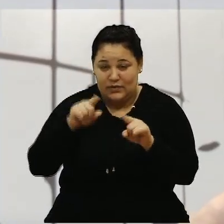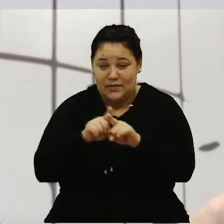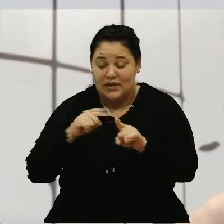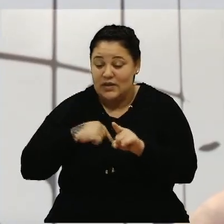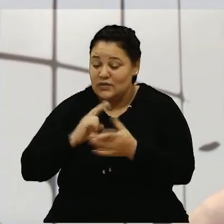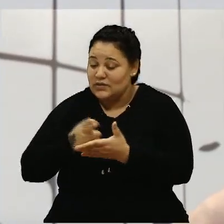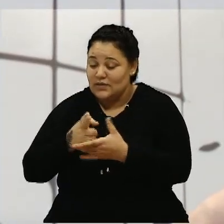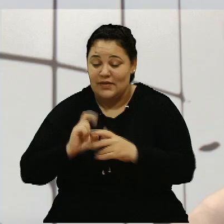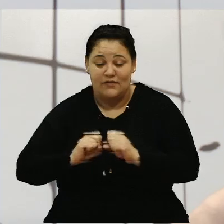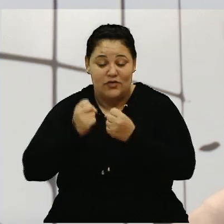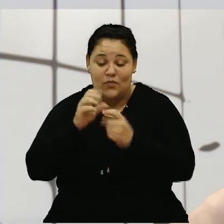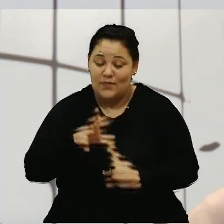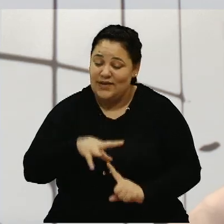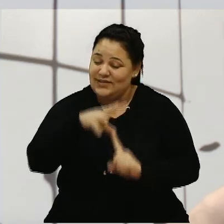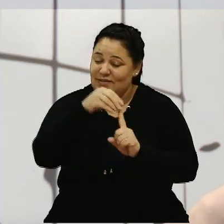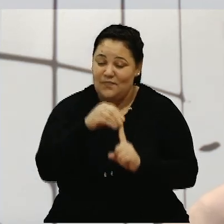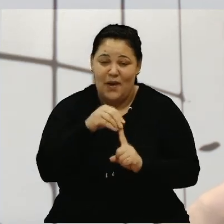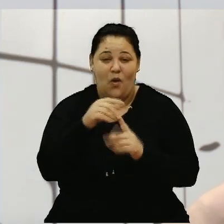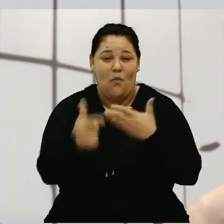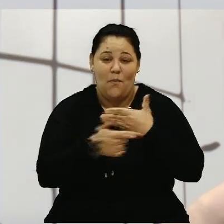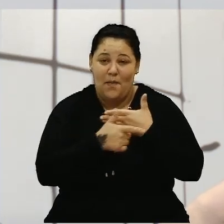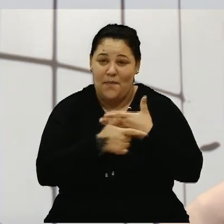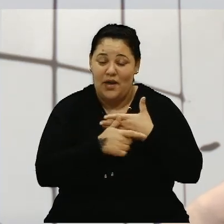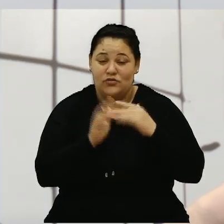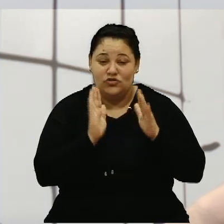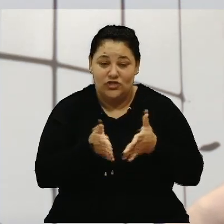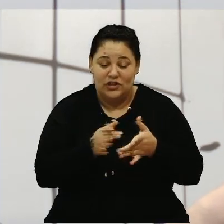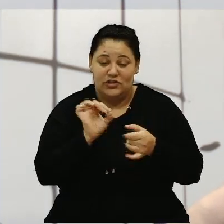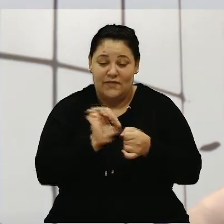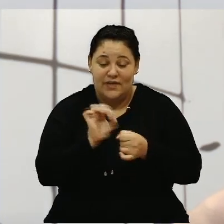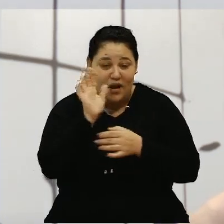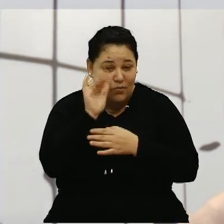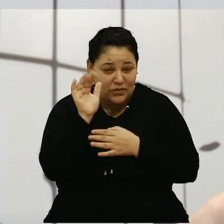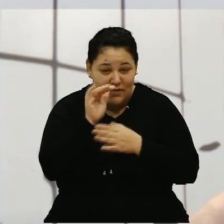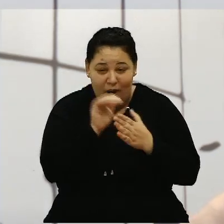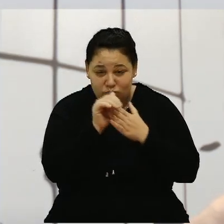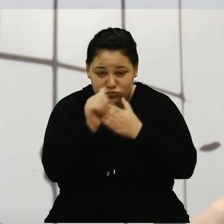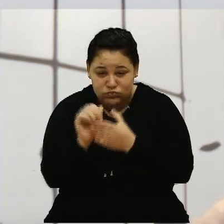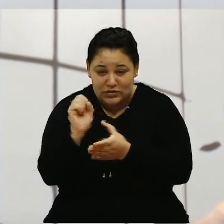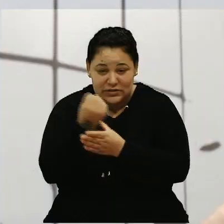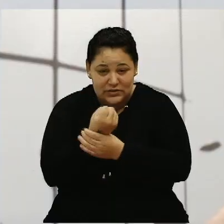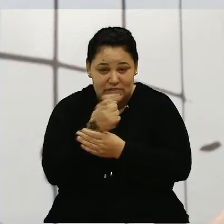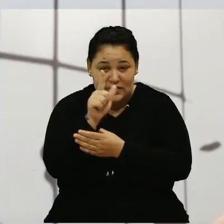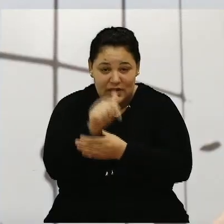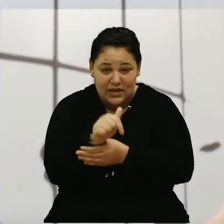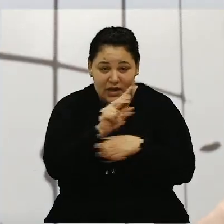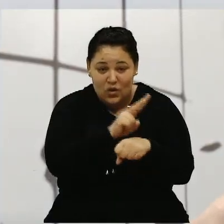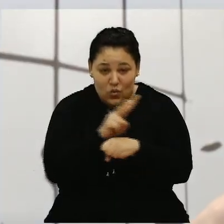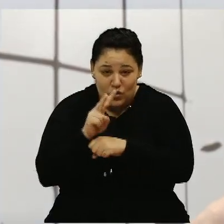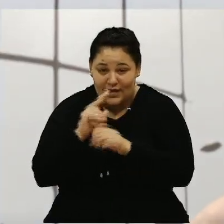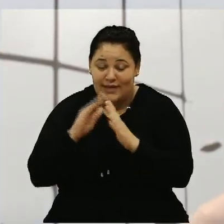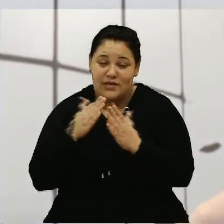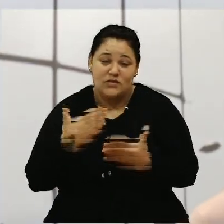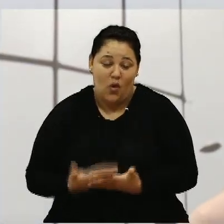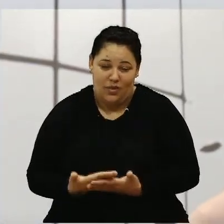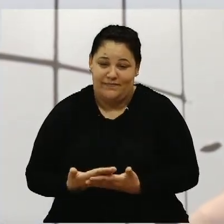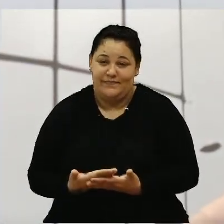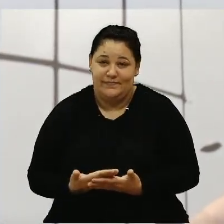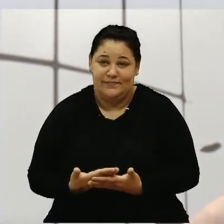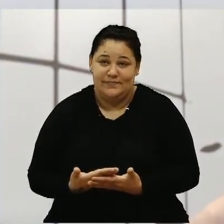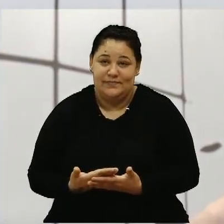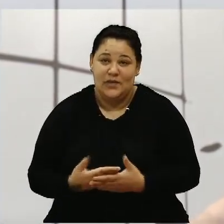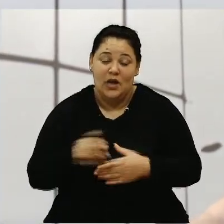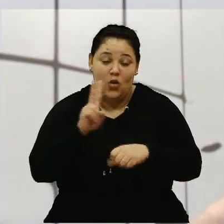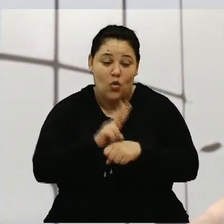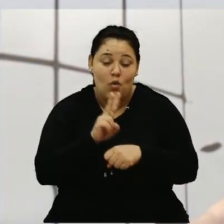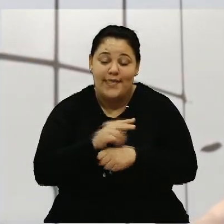principal tarefa, já que nós estávamos extinguindo o setor de vigilância da prefeitura, era cuidar das nossas escolas, cuidar das